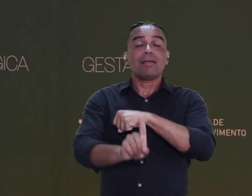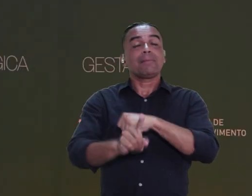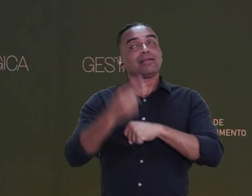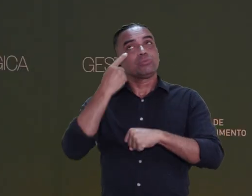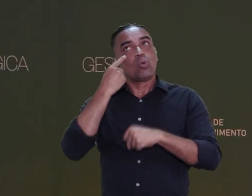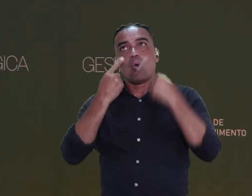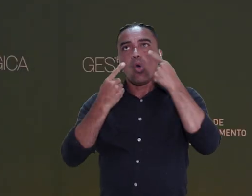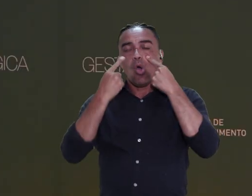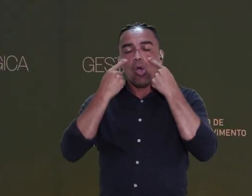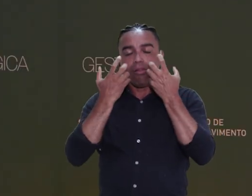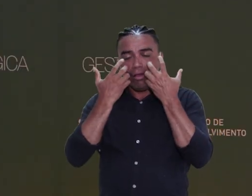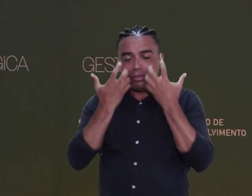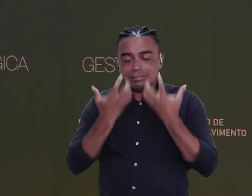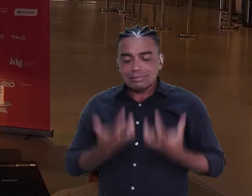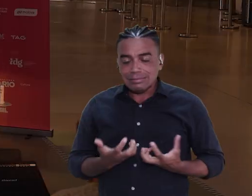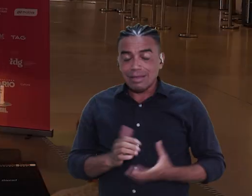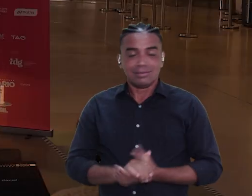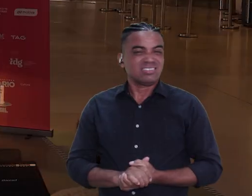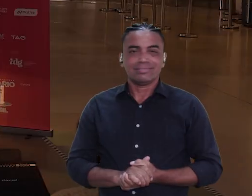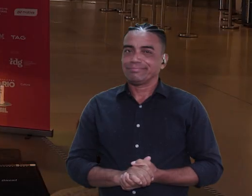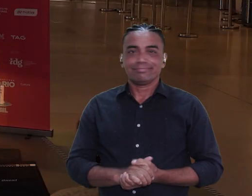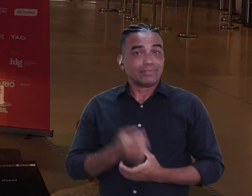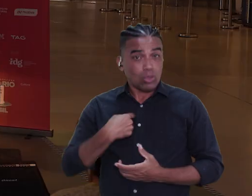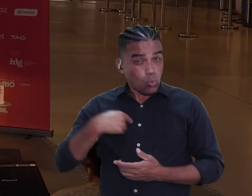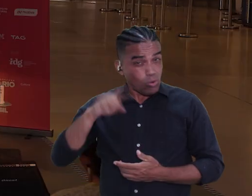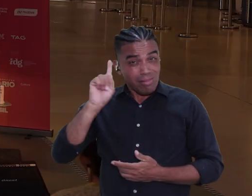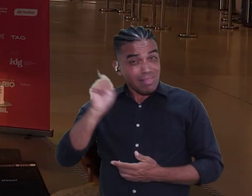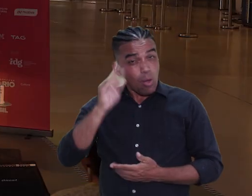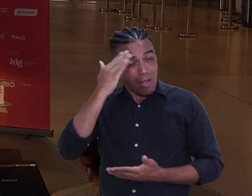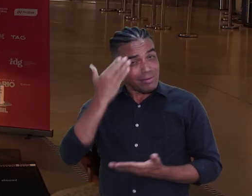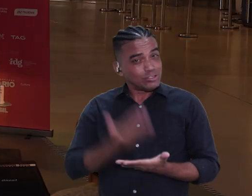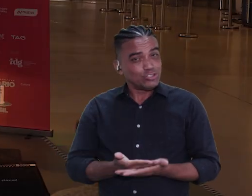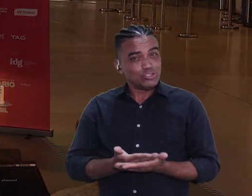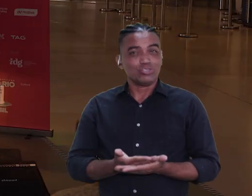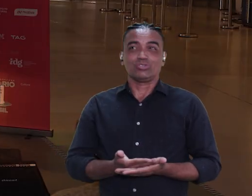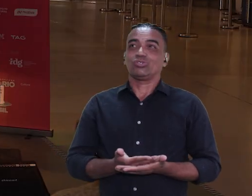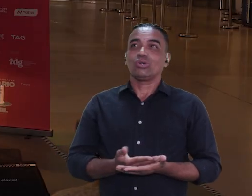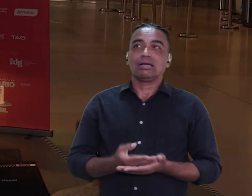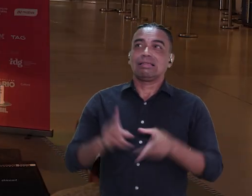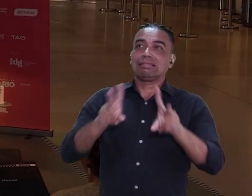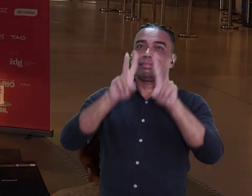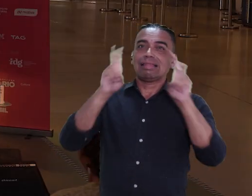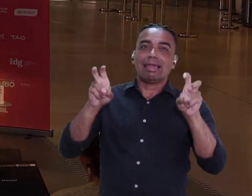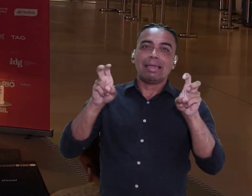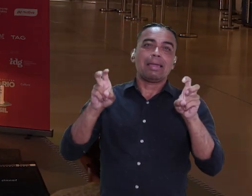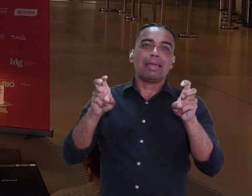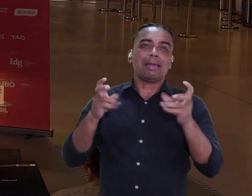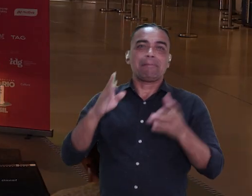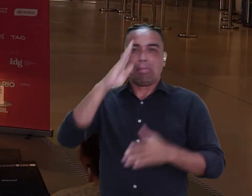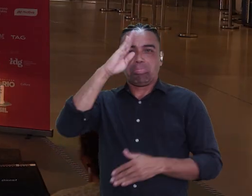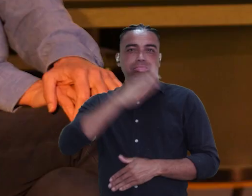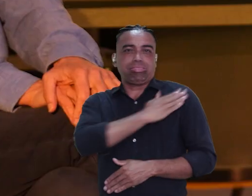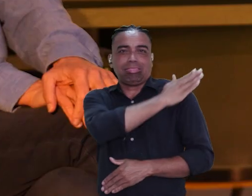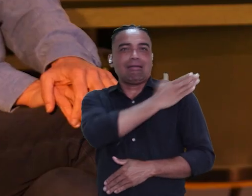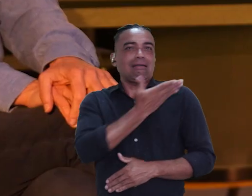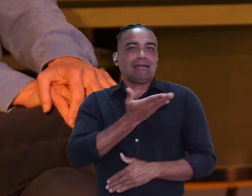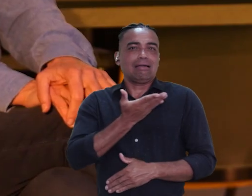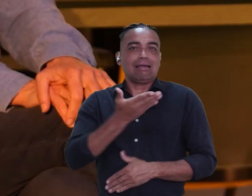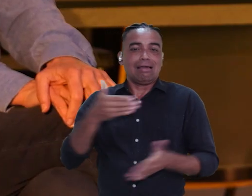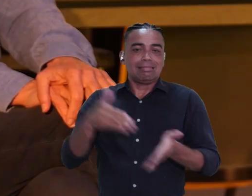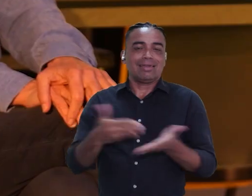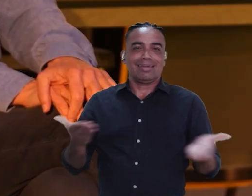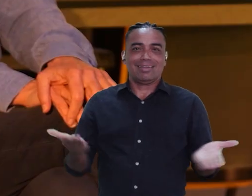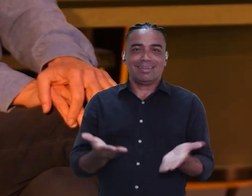retinas fatigadas. Eu também não acredito que a gente ainda está tratando desse tipo de assunto,